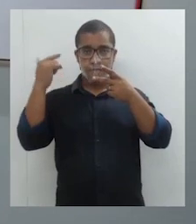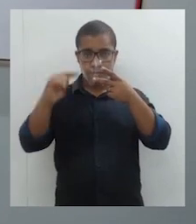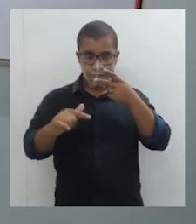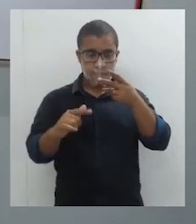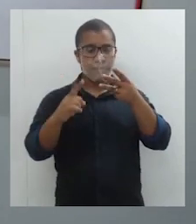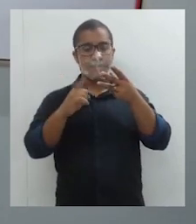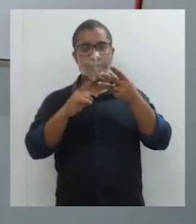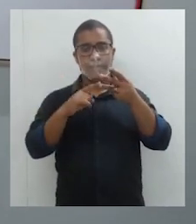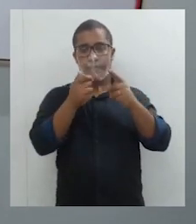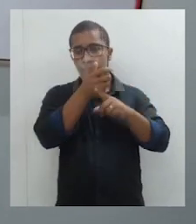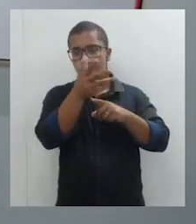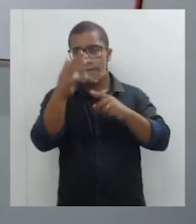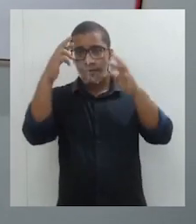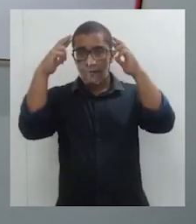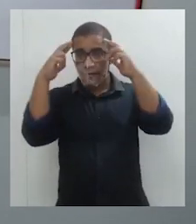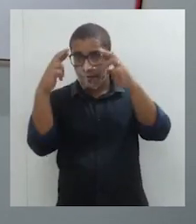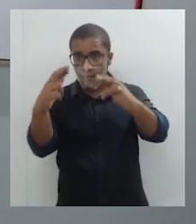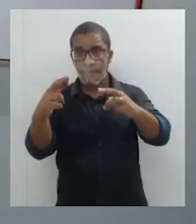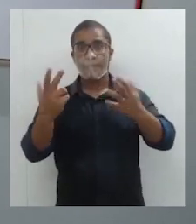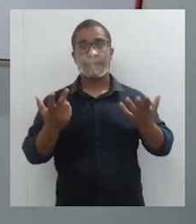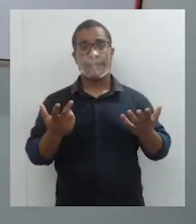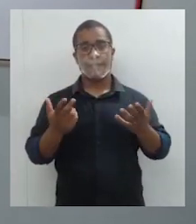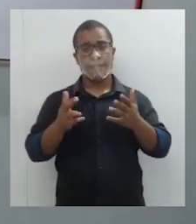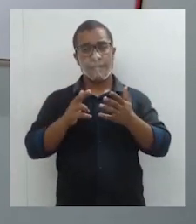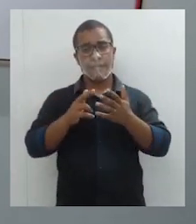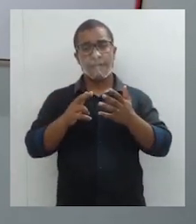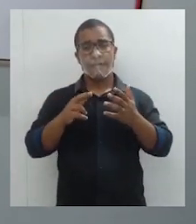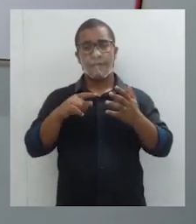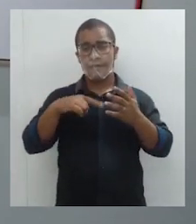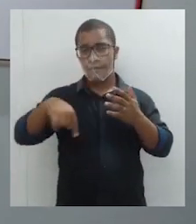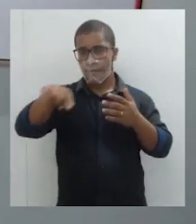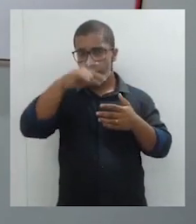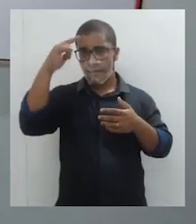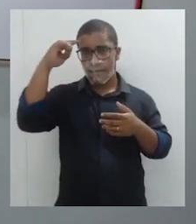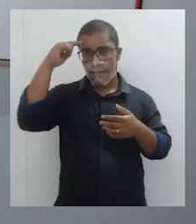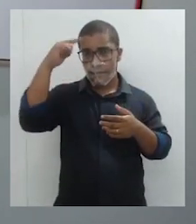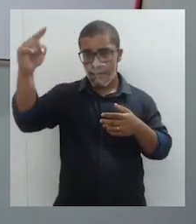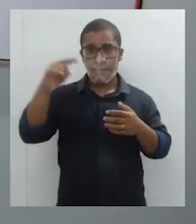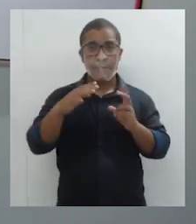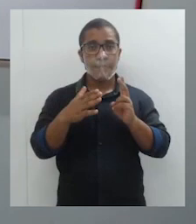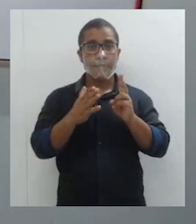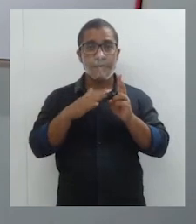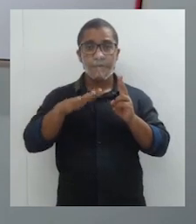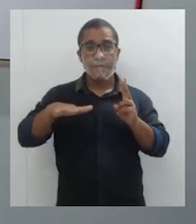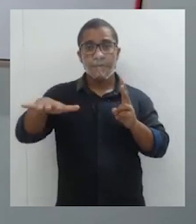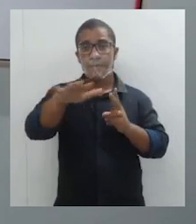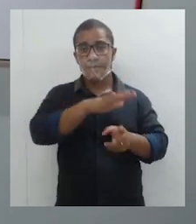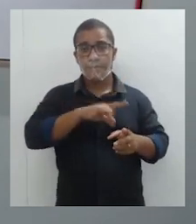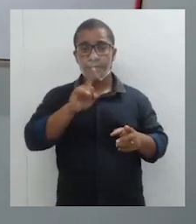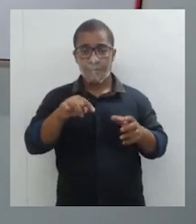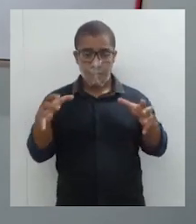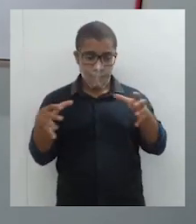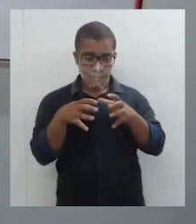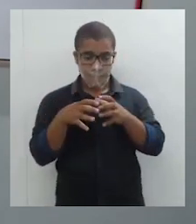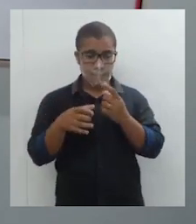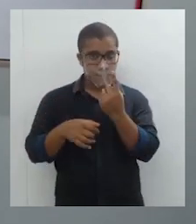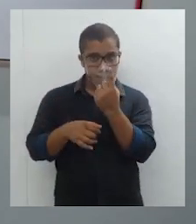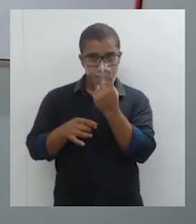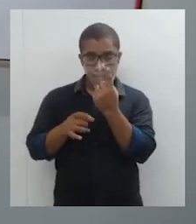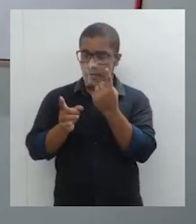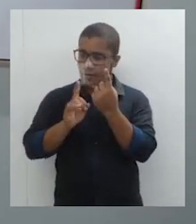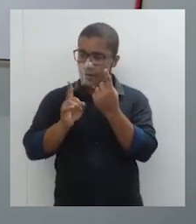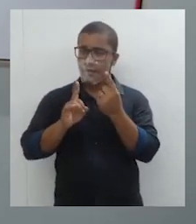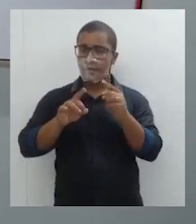pluralidade o respeito ser lembrar também que os indígenas não formam apenas um grupo